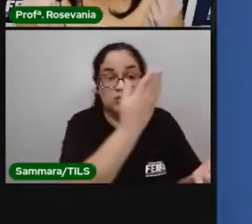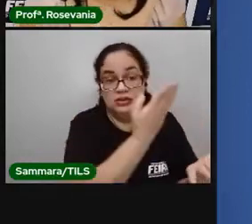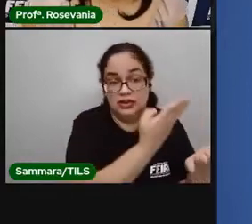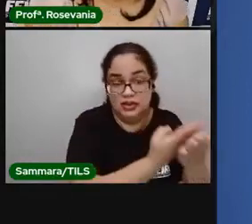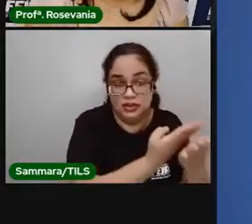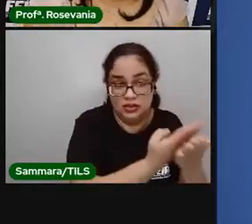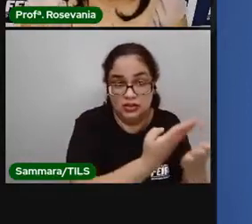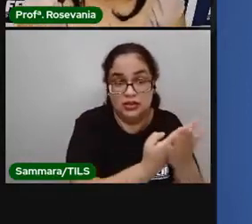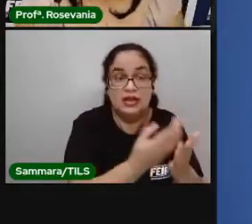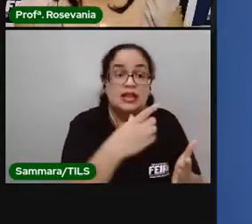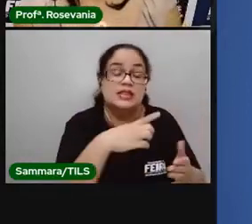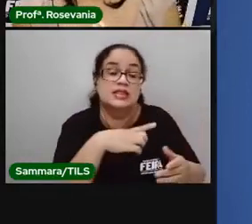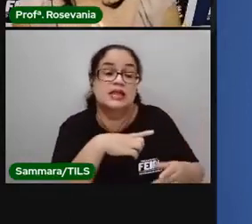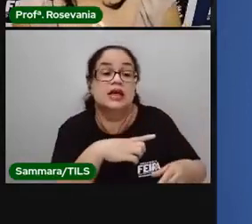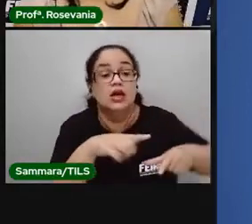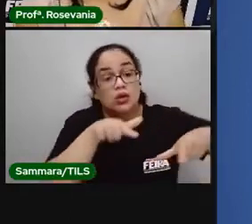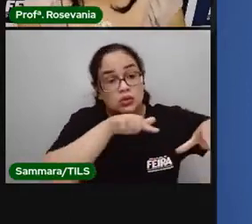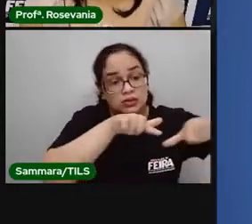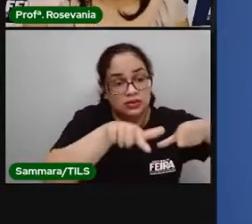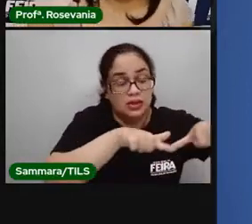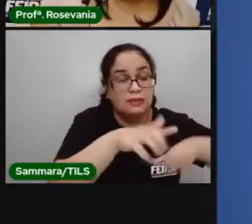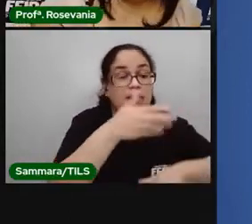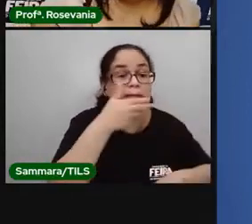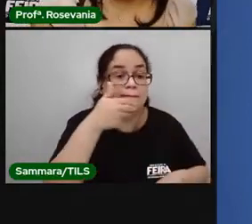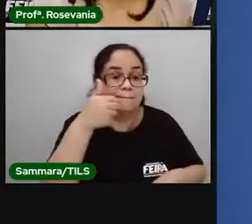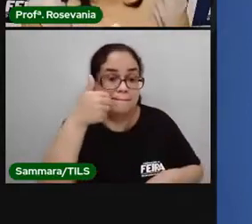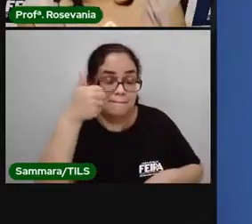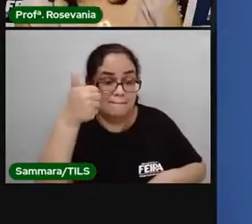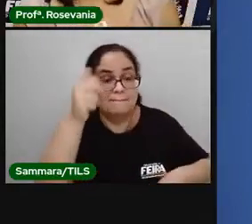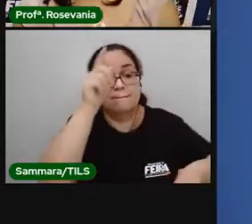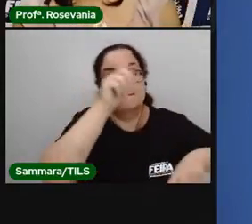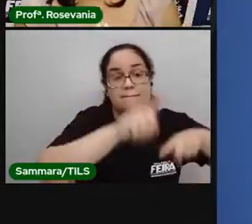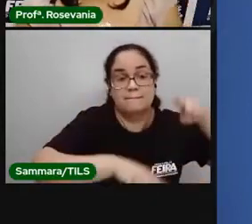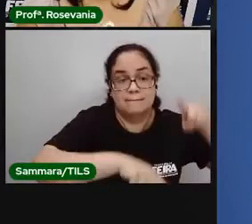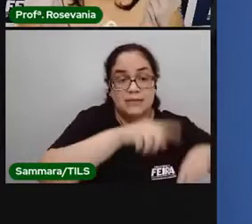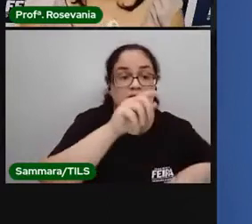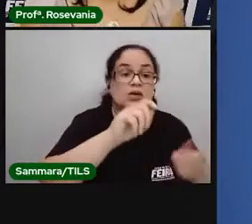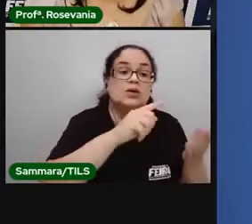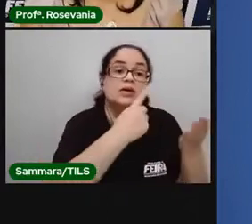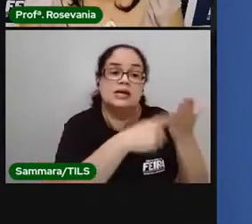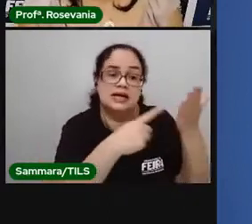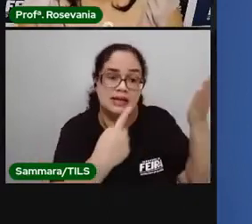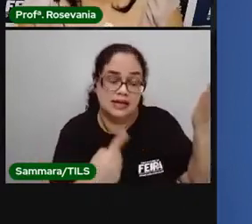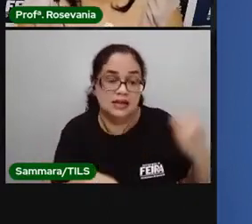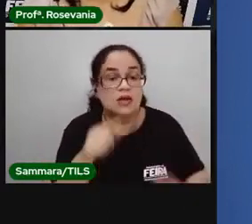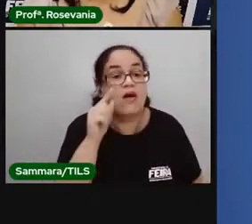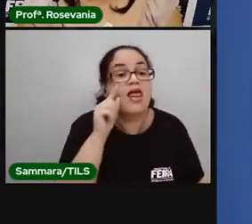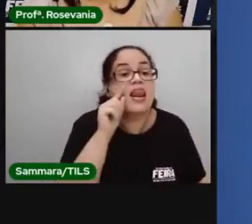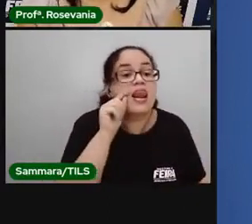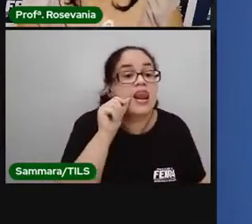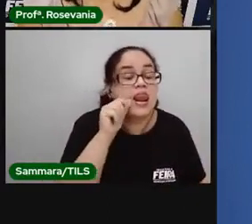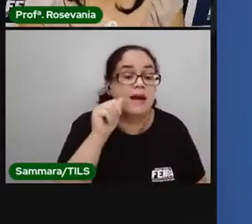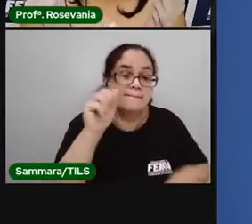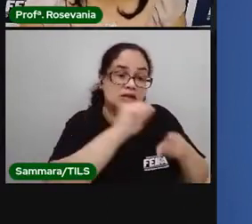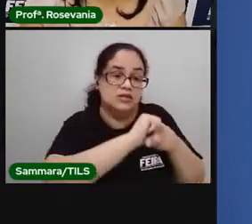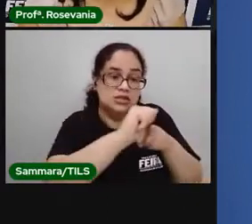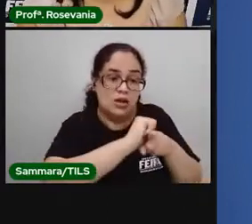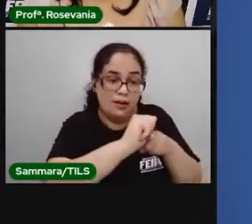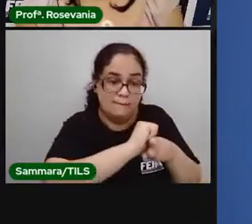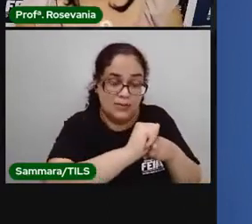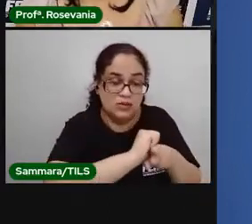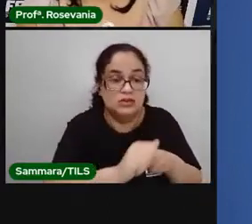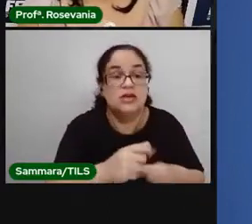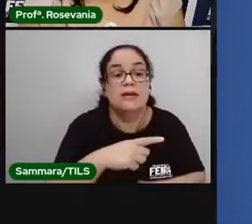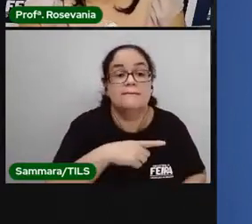gente tenha um trabalho melhor, vocês peguem todos os seus materiais, como caderno, lápis, borracha, caneta, peguem uma